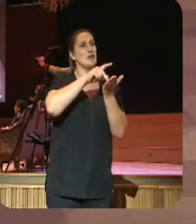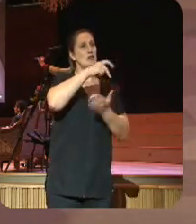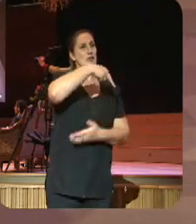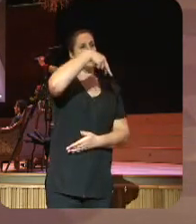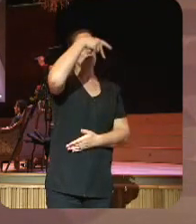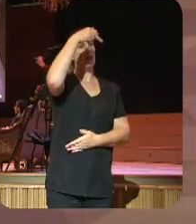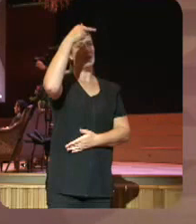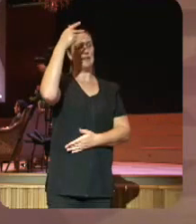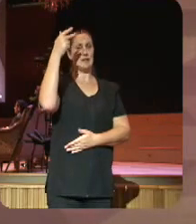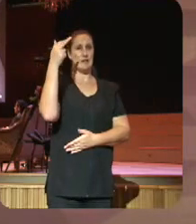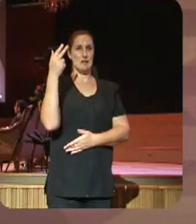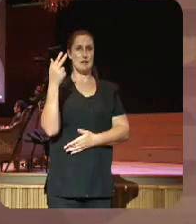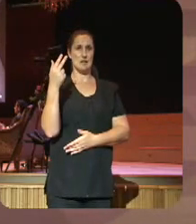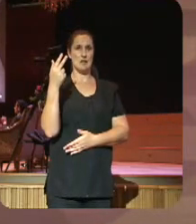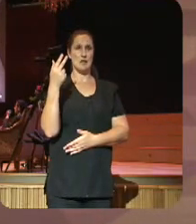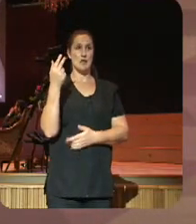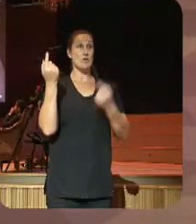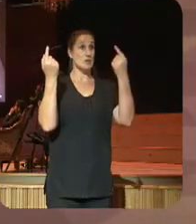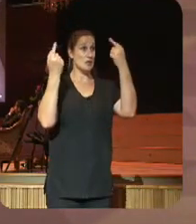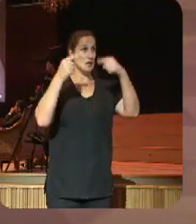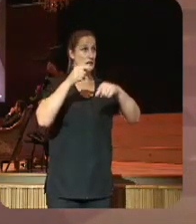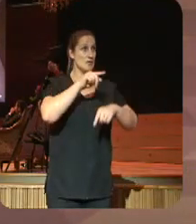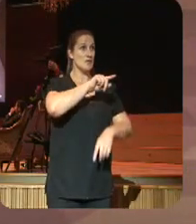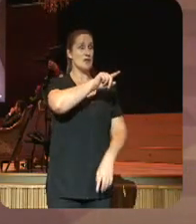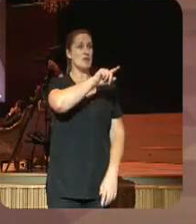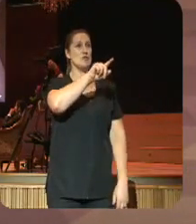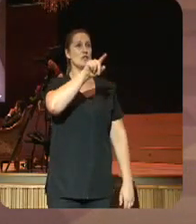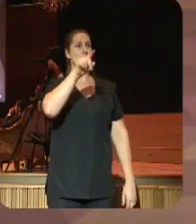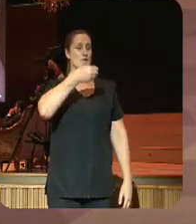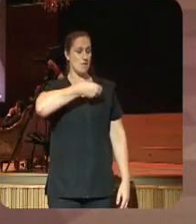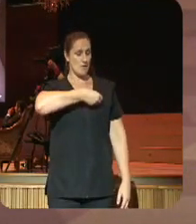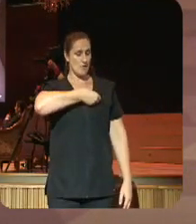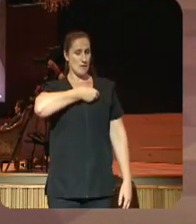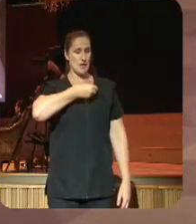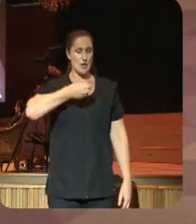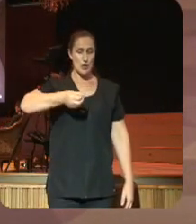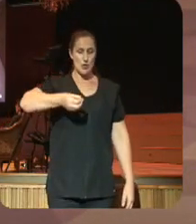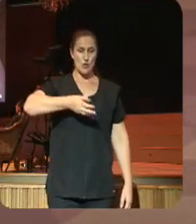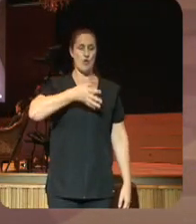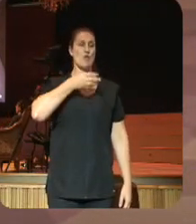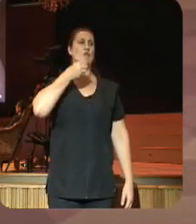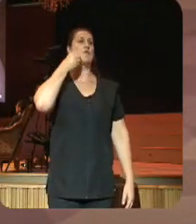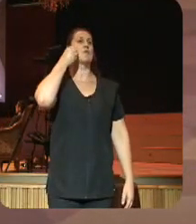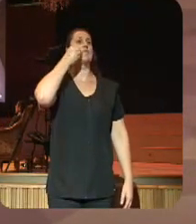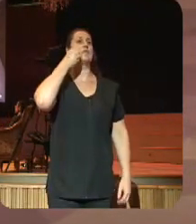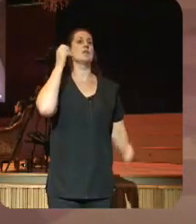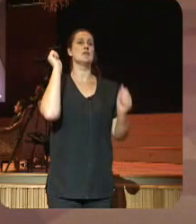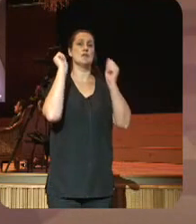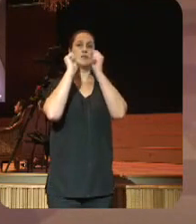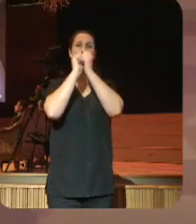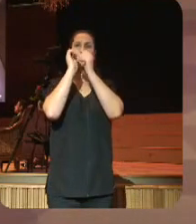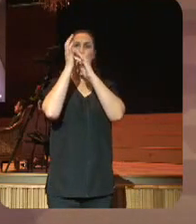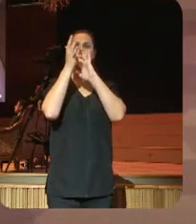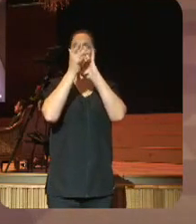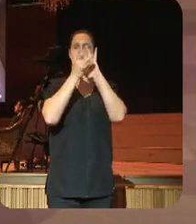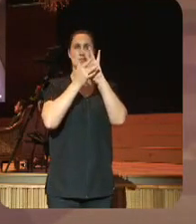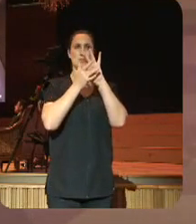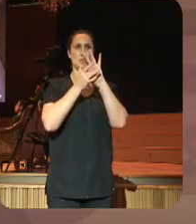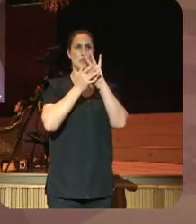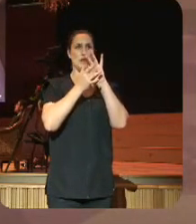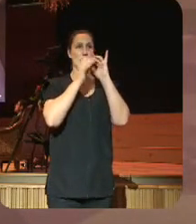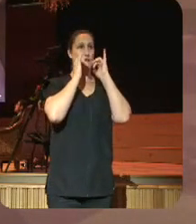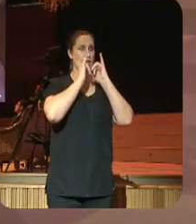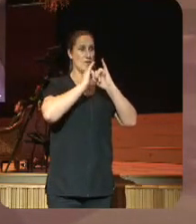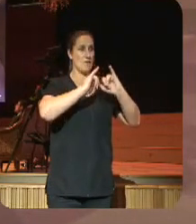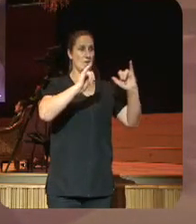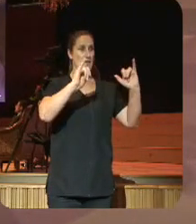aqui desafiar você a viver uma nova experiência com Deus. Eu quero dizer para